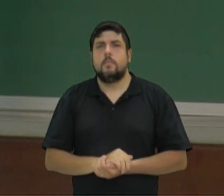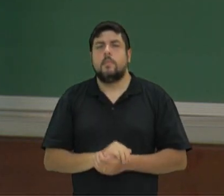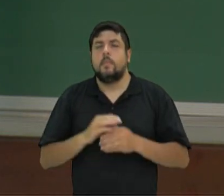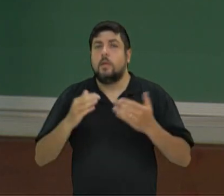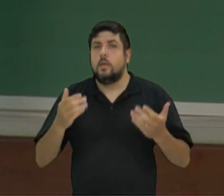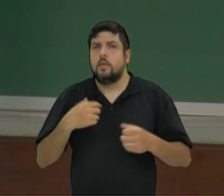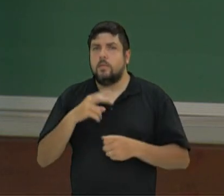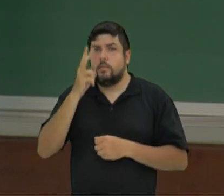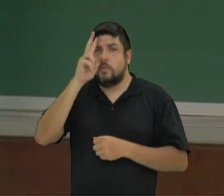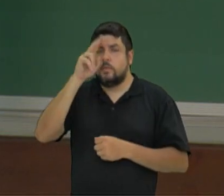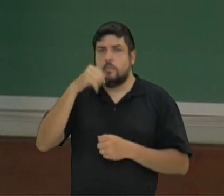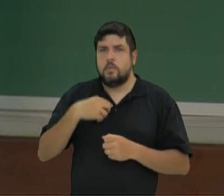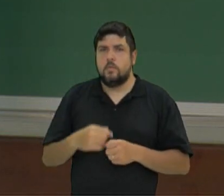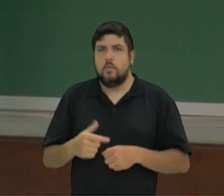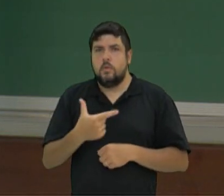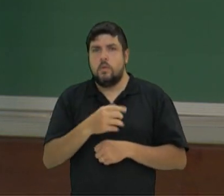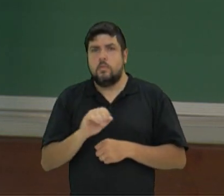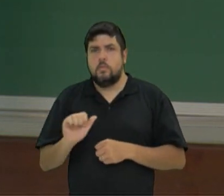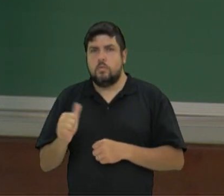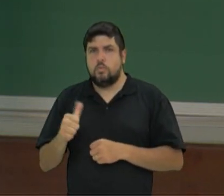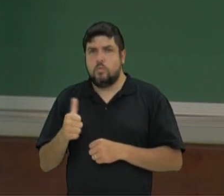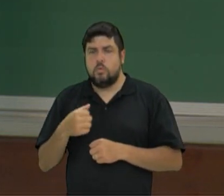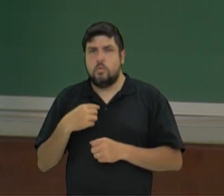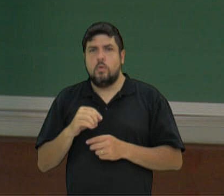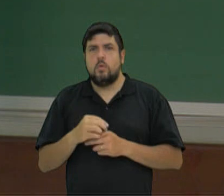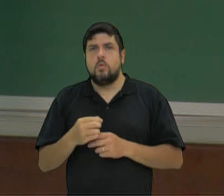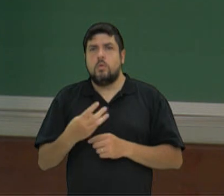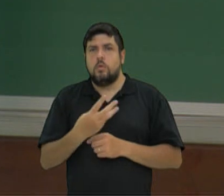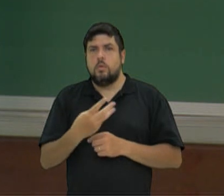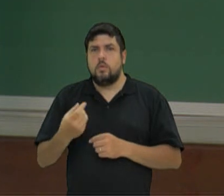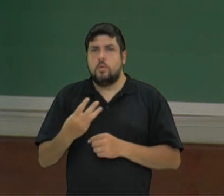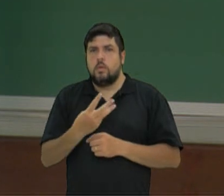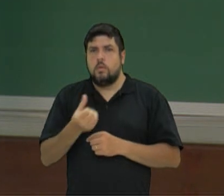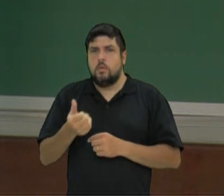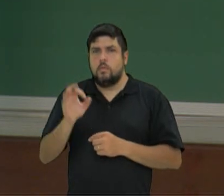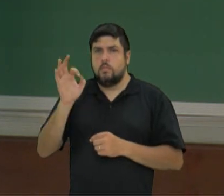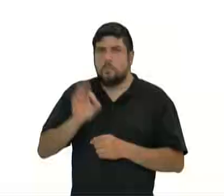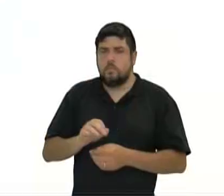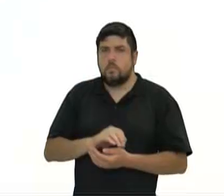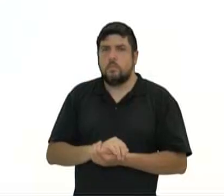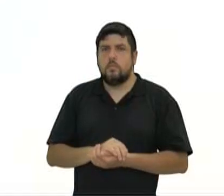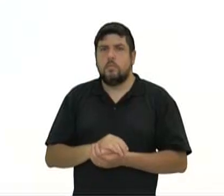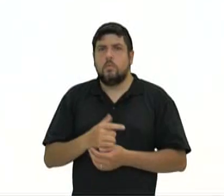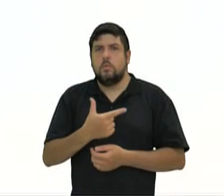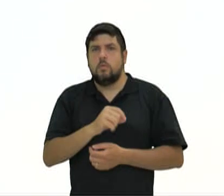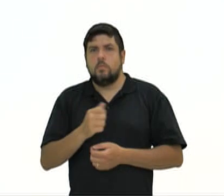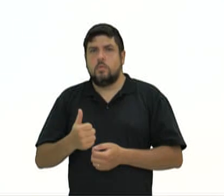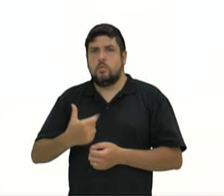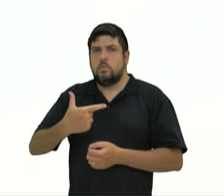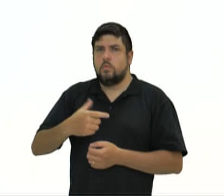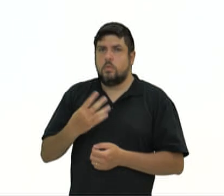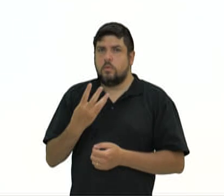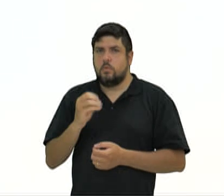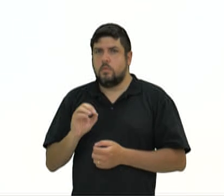Então, lembrando que em 2011 foram 36%, 2012